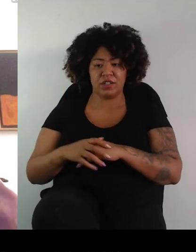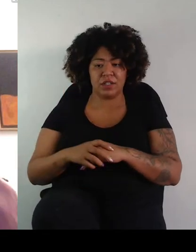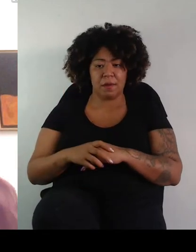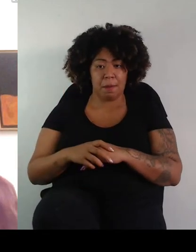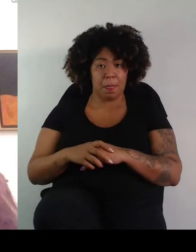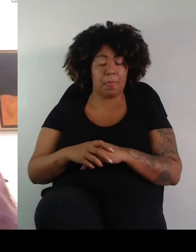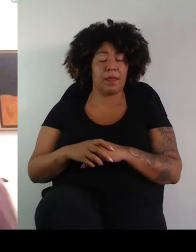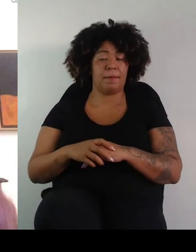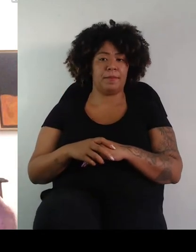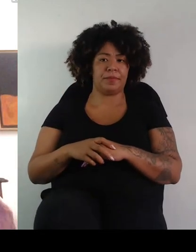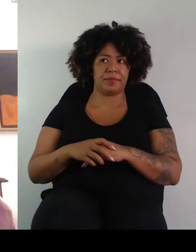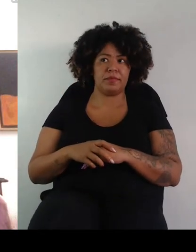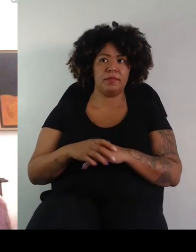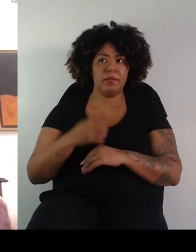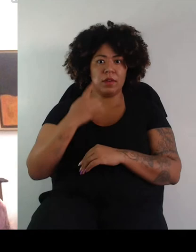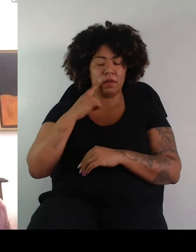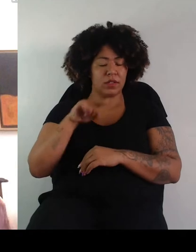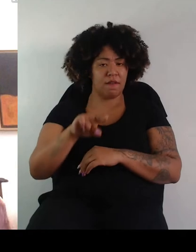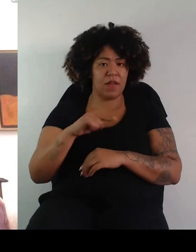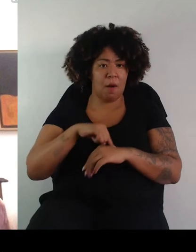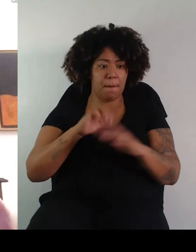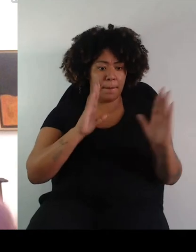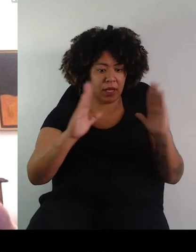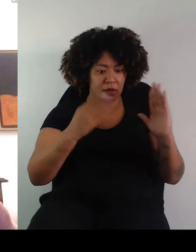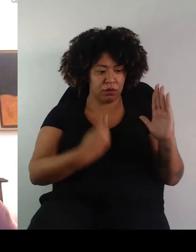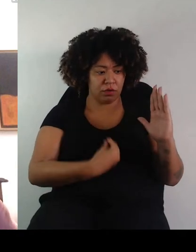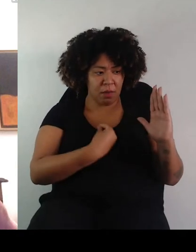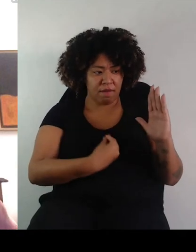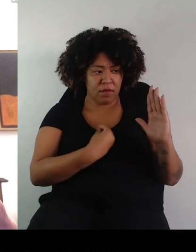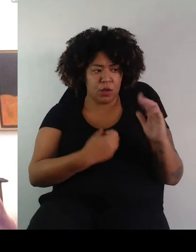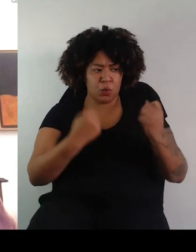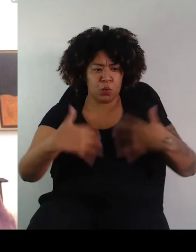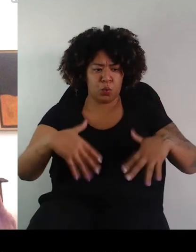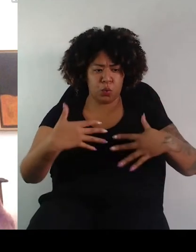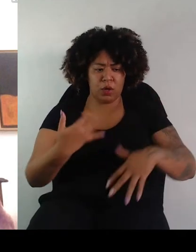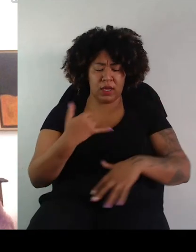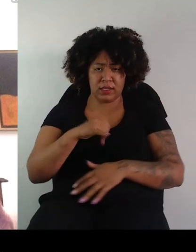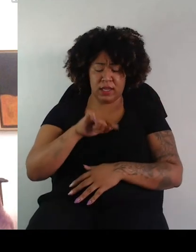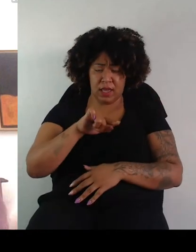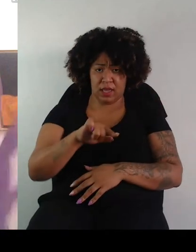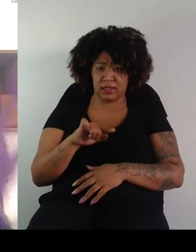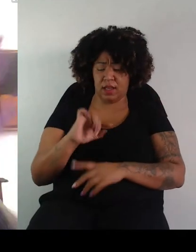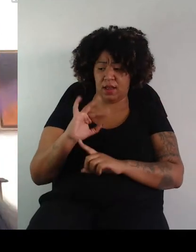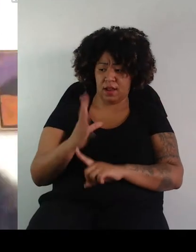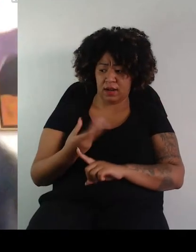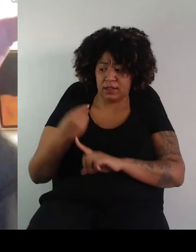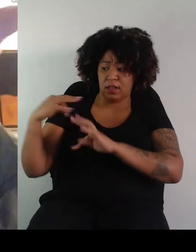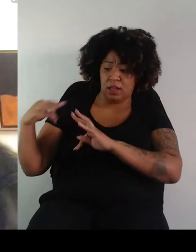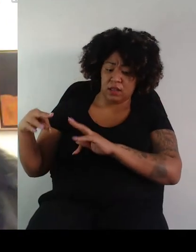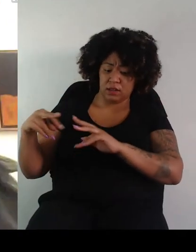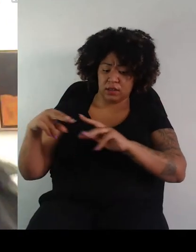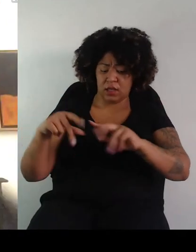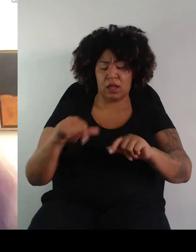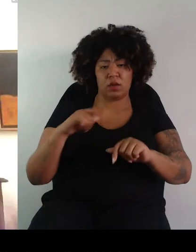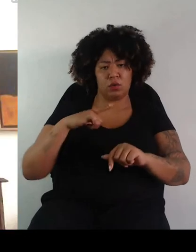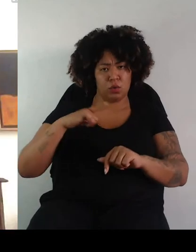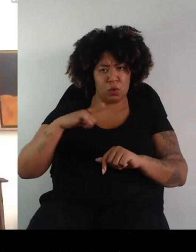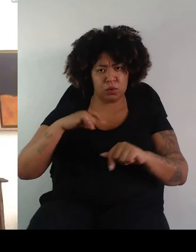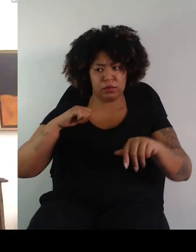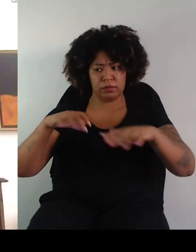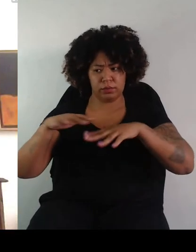prazo de uma vida mas então se essas obras ainda tem toda essa eloquência extraordinária